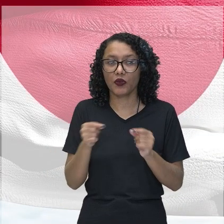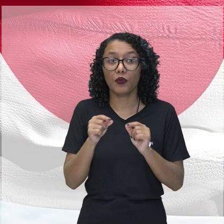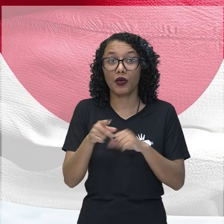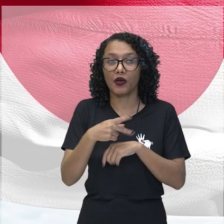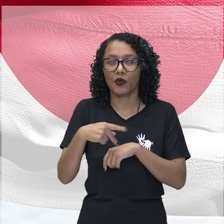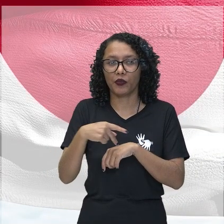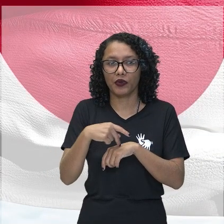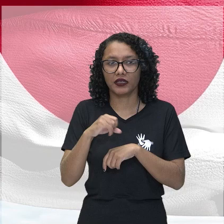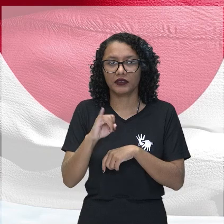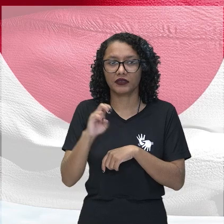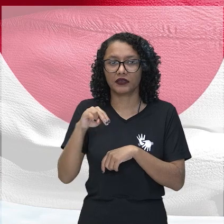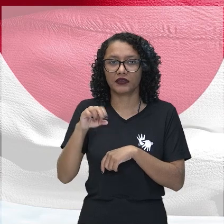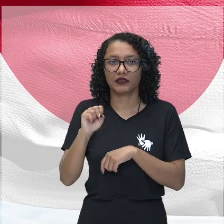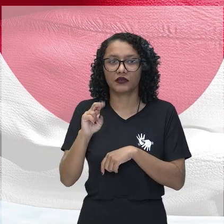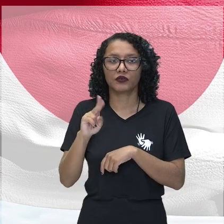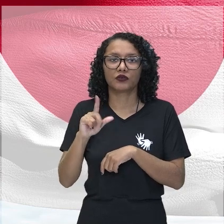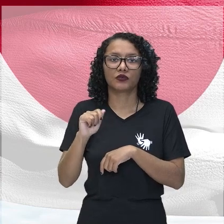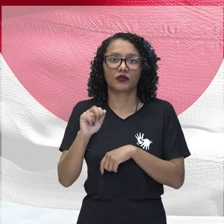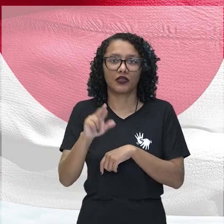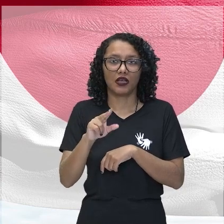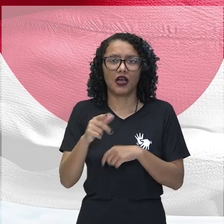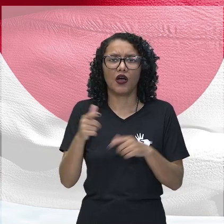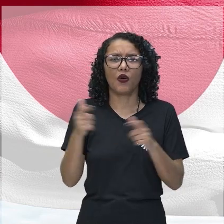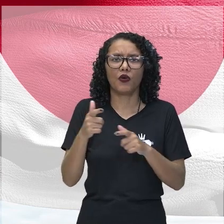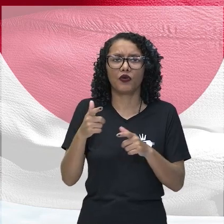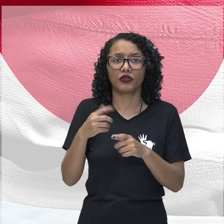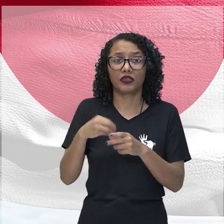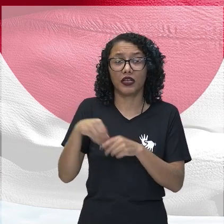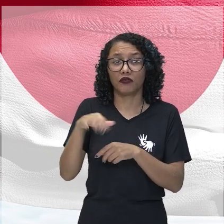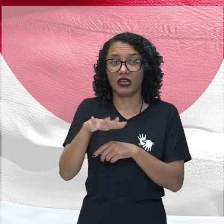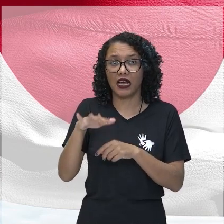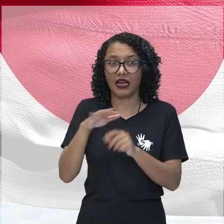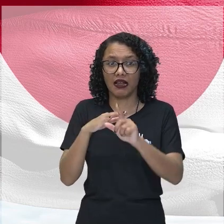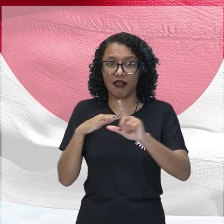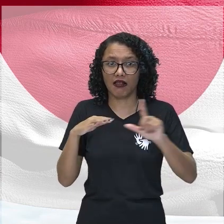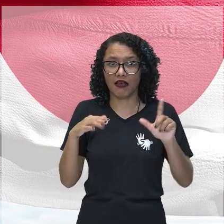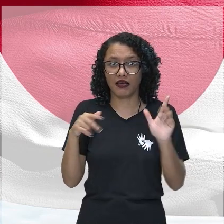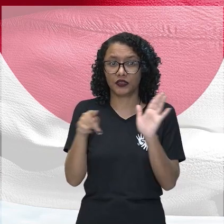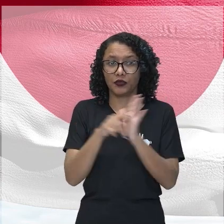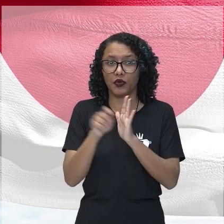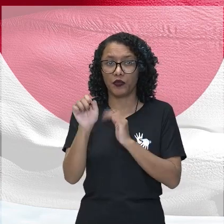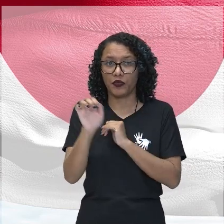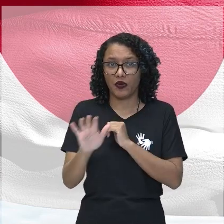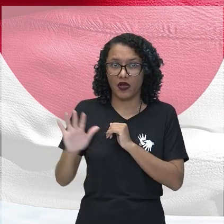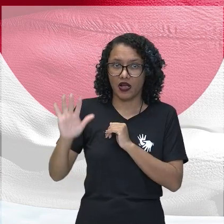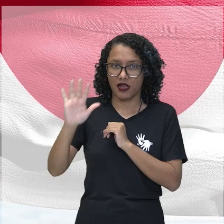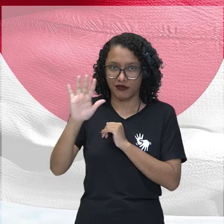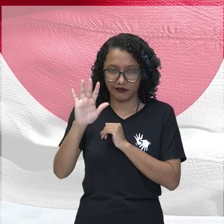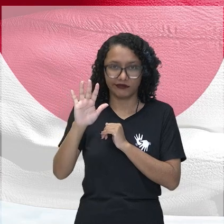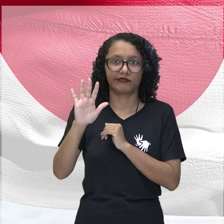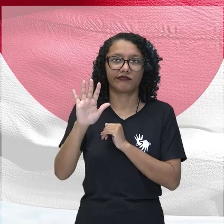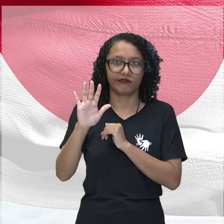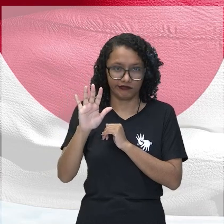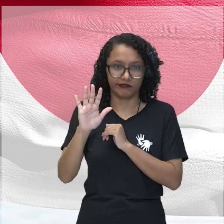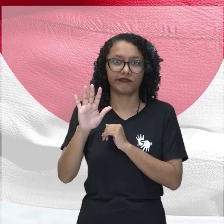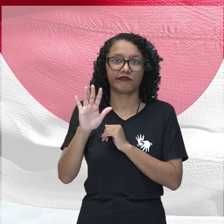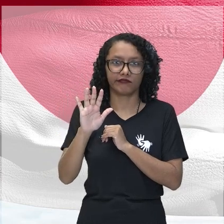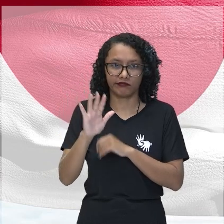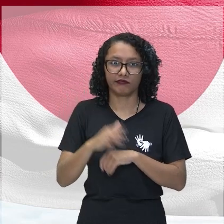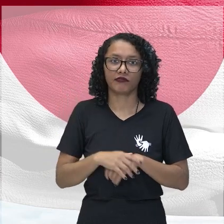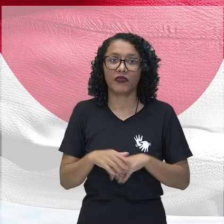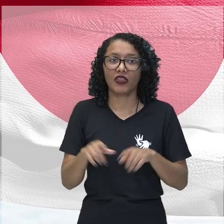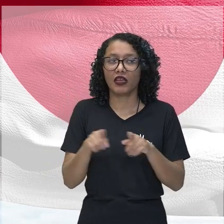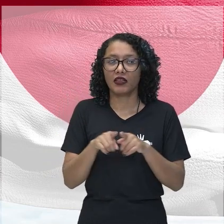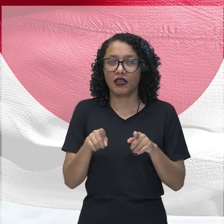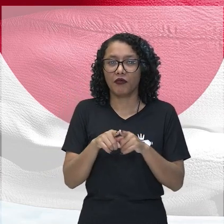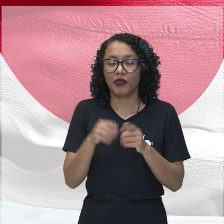estar localizado no leste da Ásia, ok? E aí a gente pode também observar a